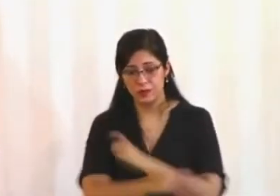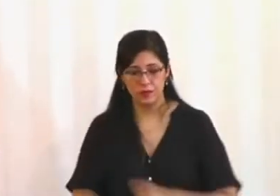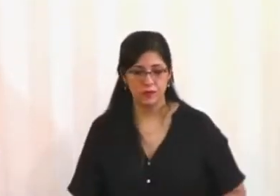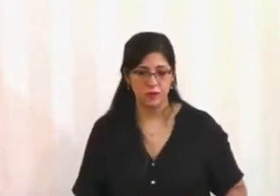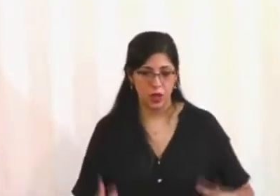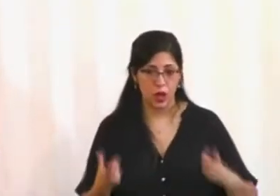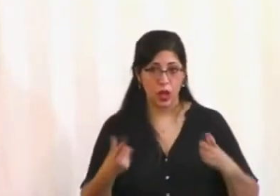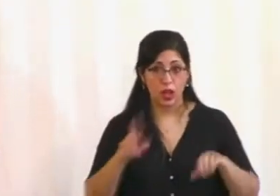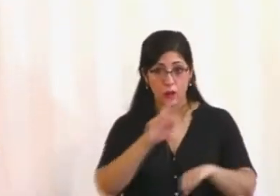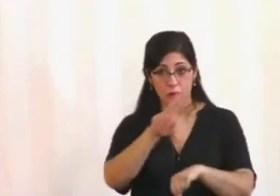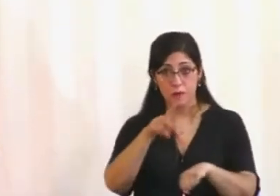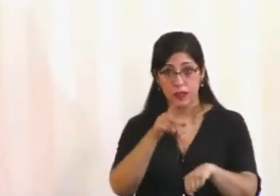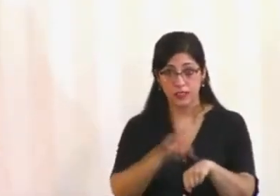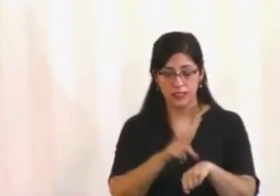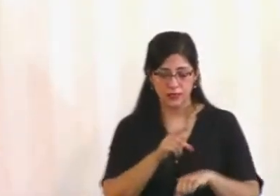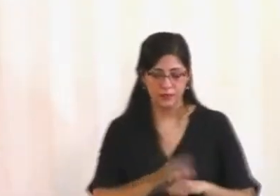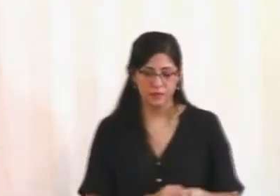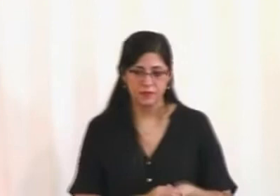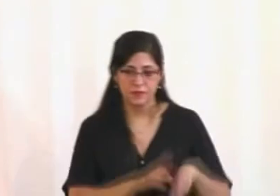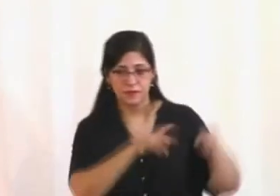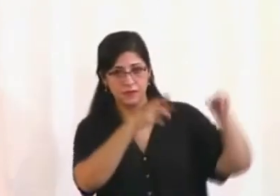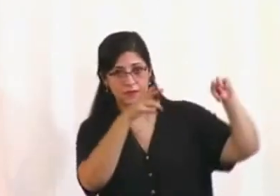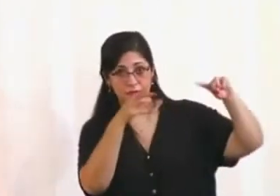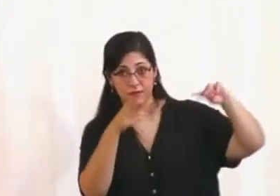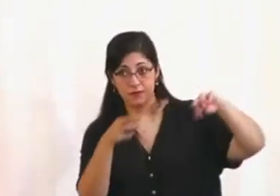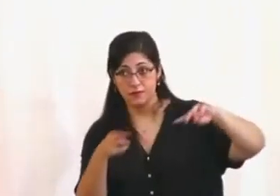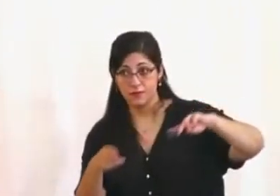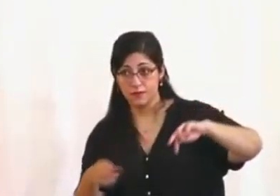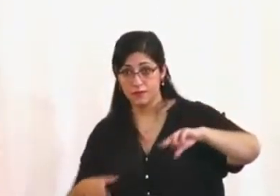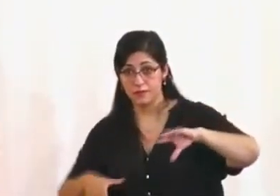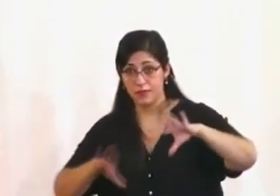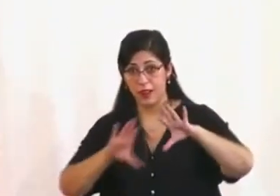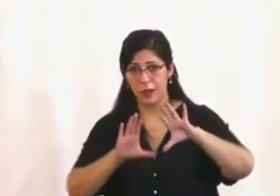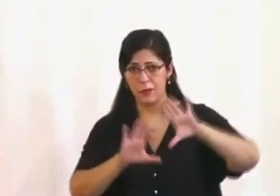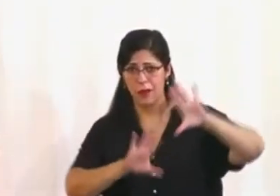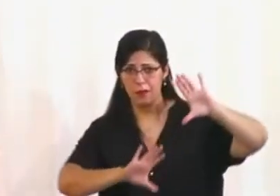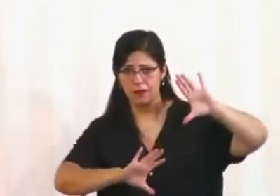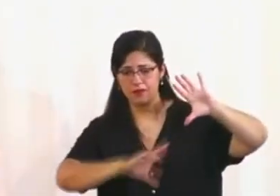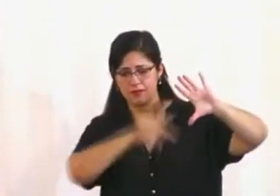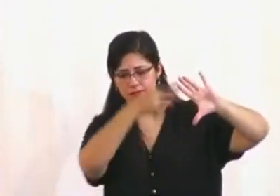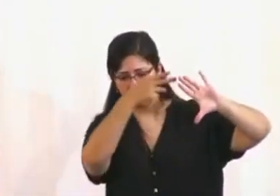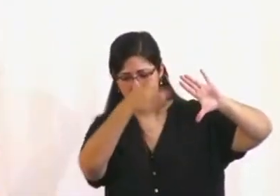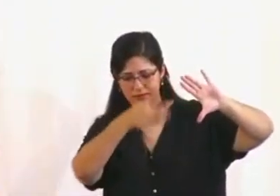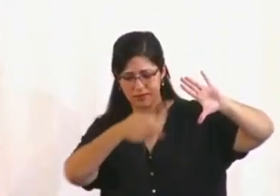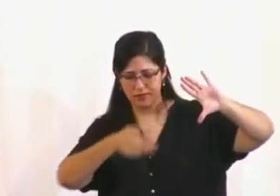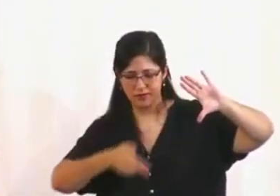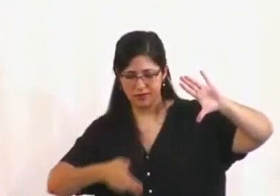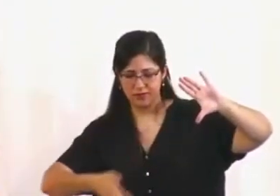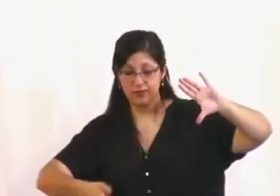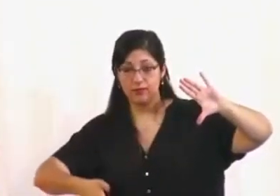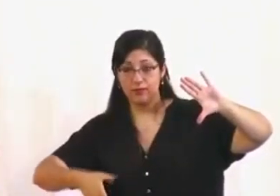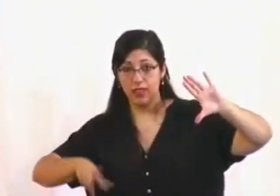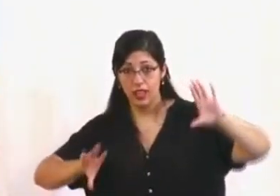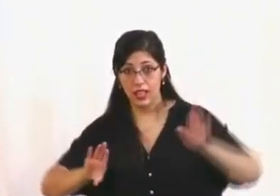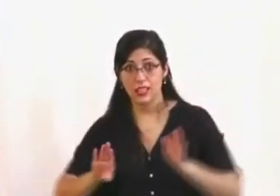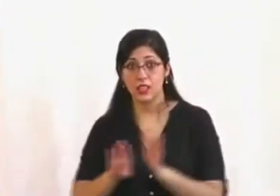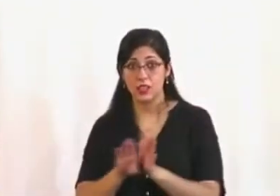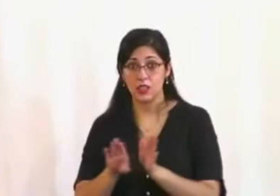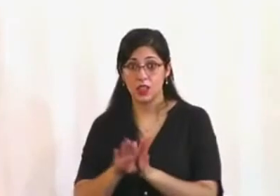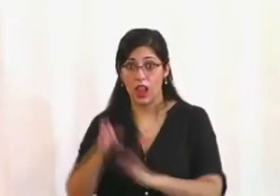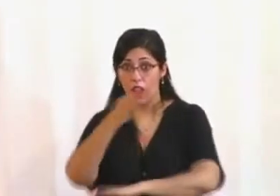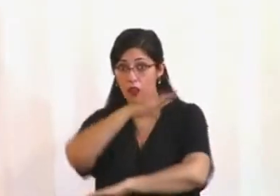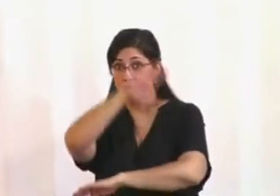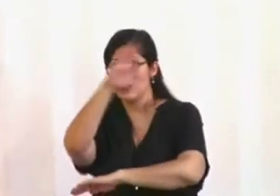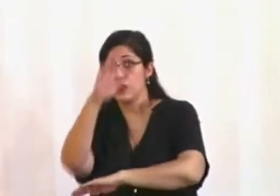do Monte Carmelo, e ele está descendo. Se você pesquisar hoje a distância de Monte Carmelo até o Monte Horebe, de ônibus, o